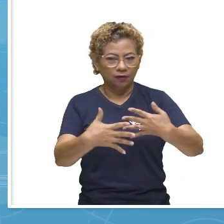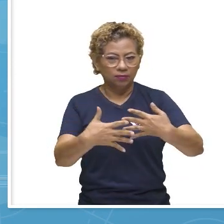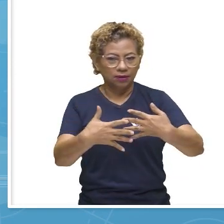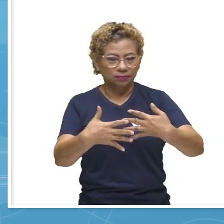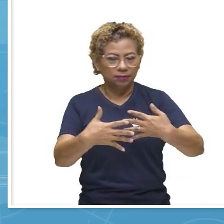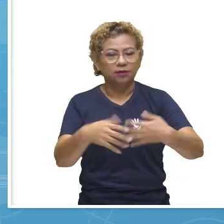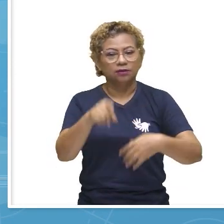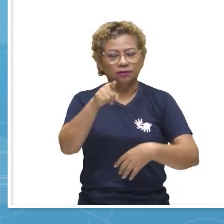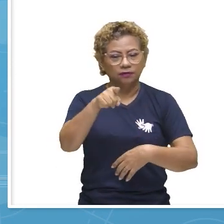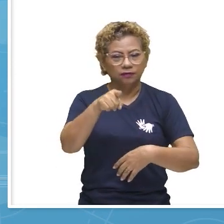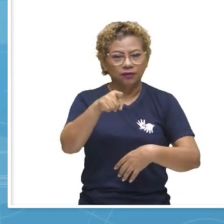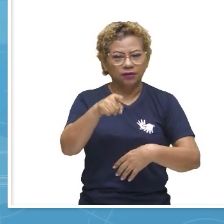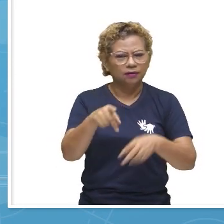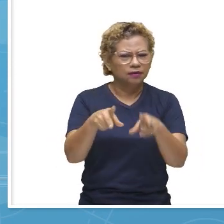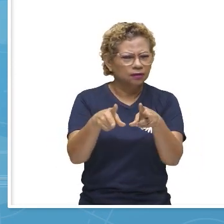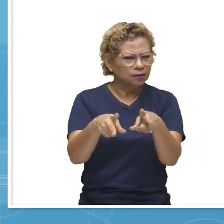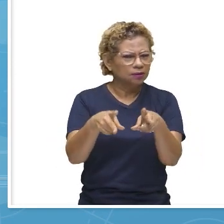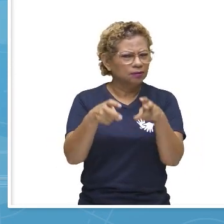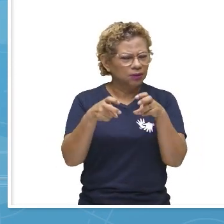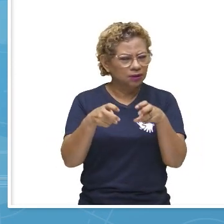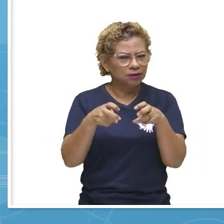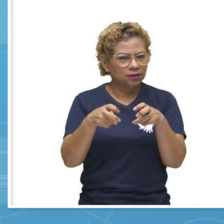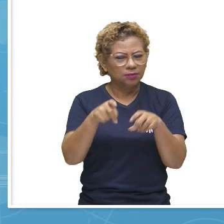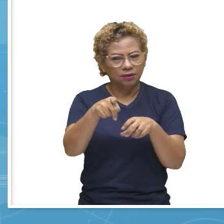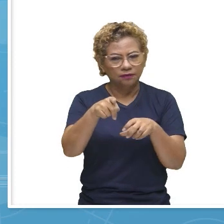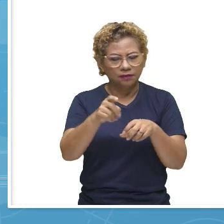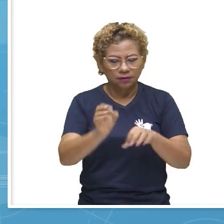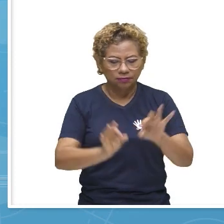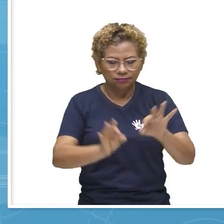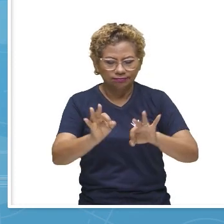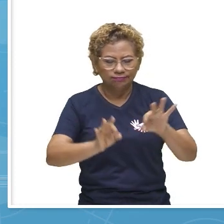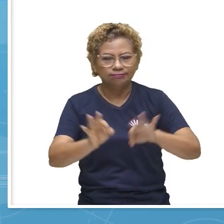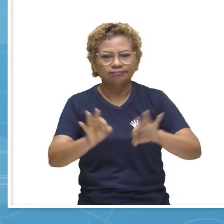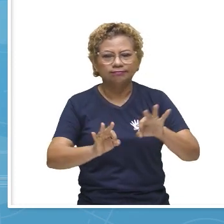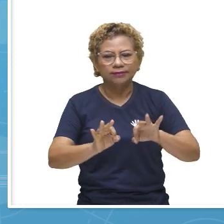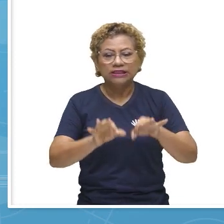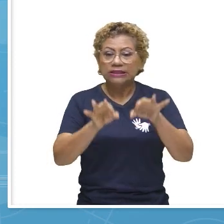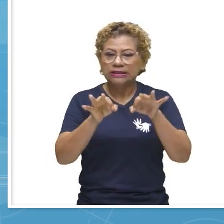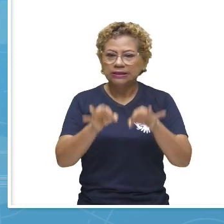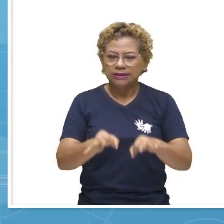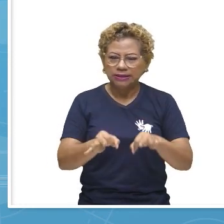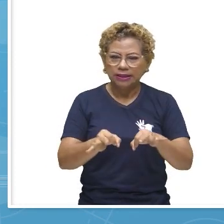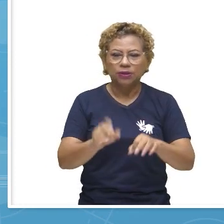que para eu usar essa fórmula, eu preciso de